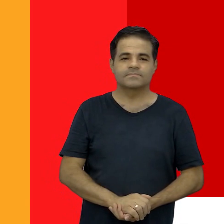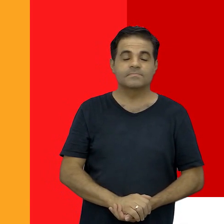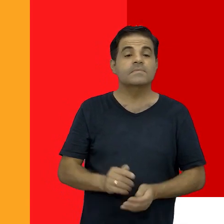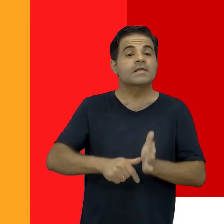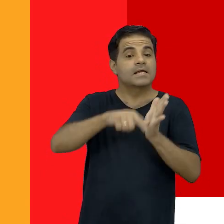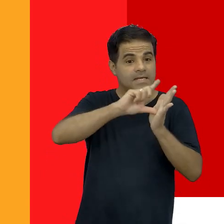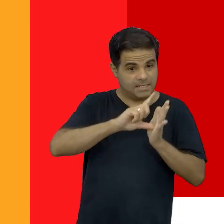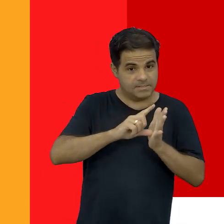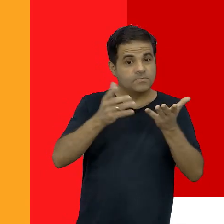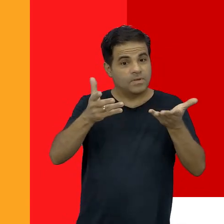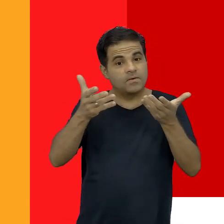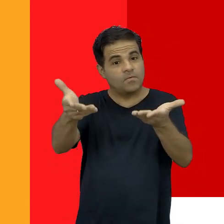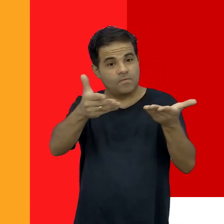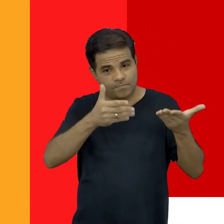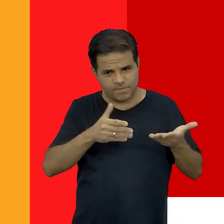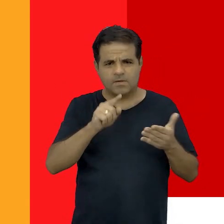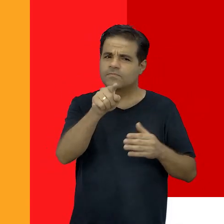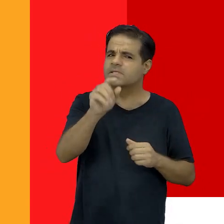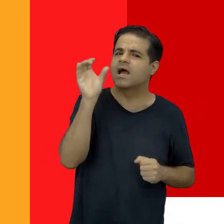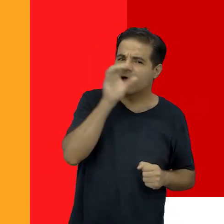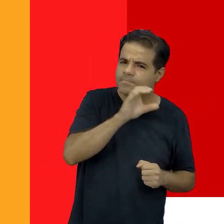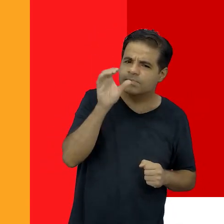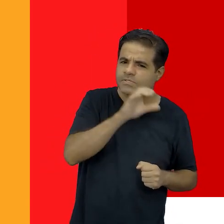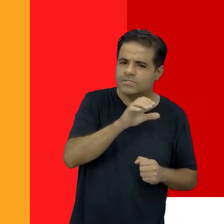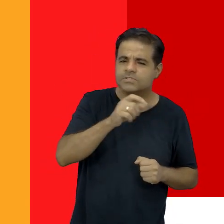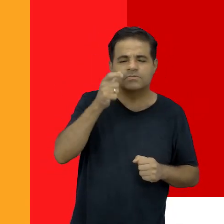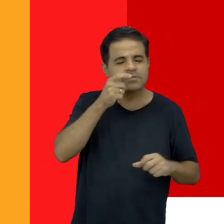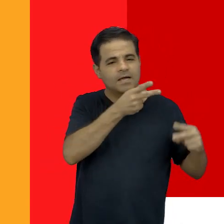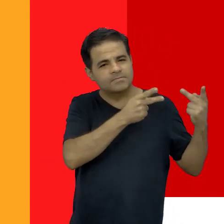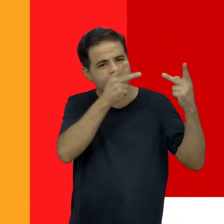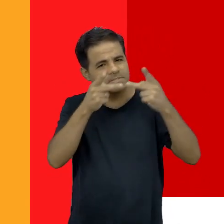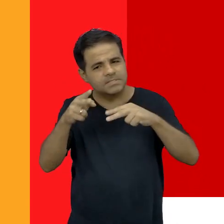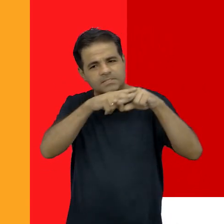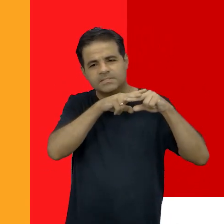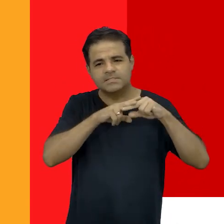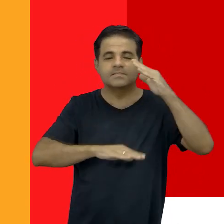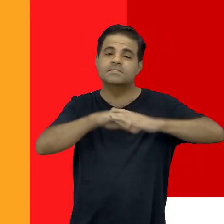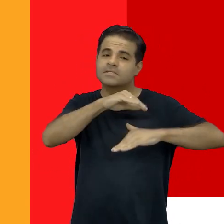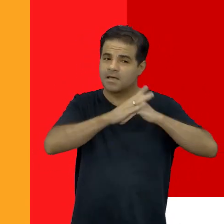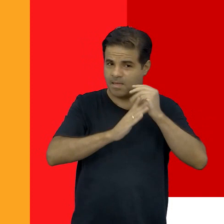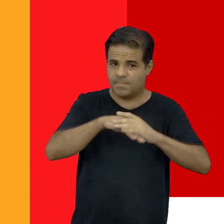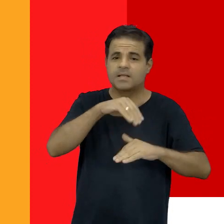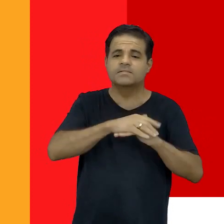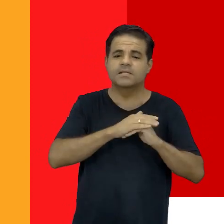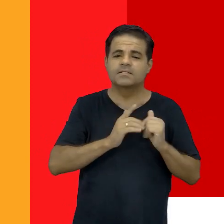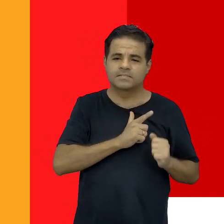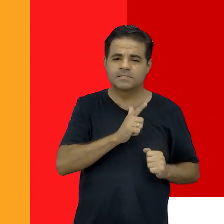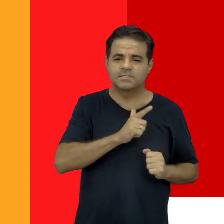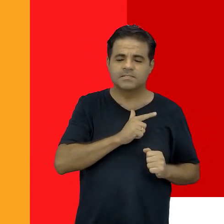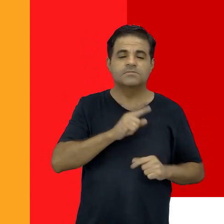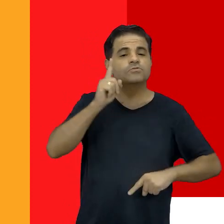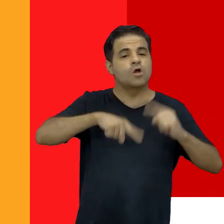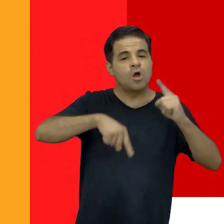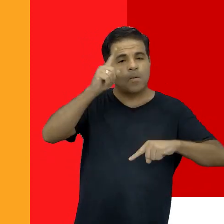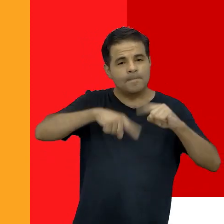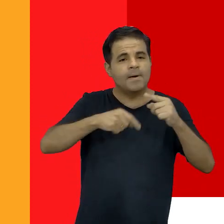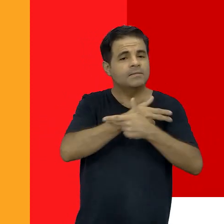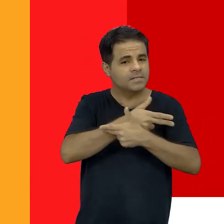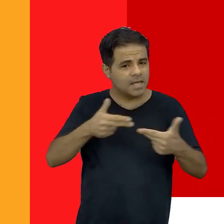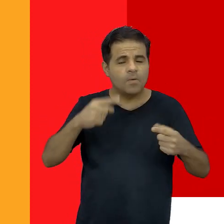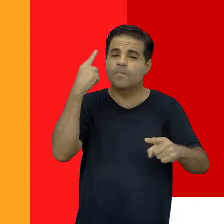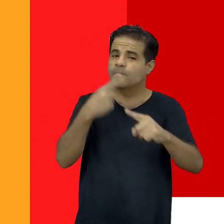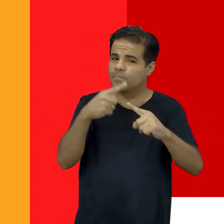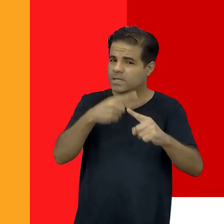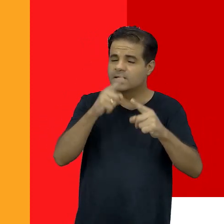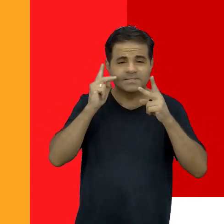Antes, porém, quero convidar você rapidinho a revisitar a matriz de habilidades do material, porque